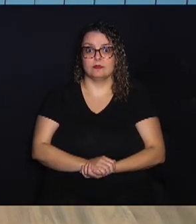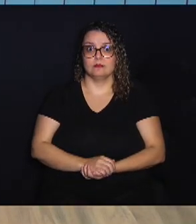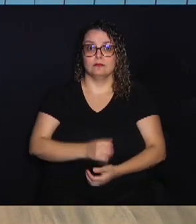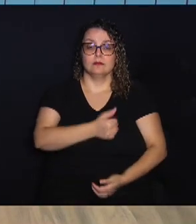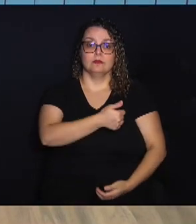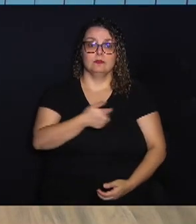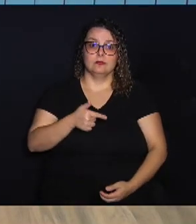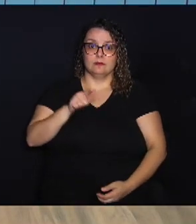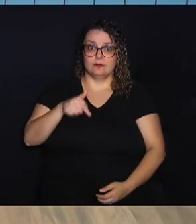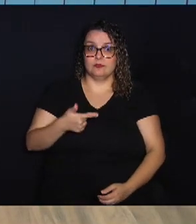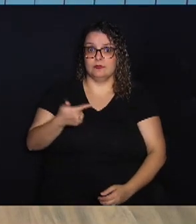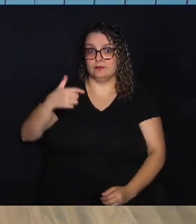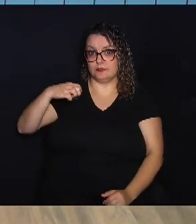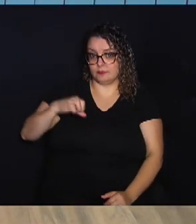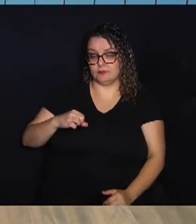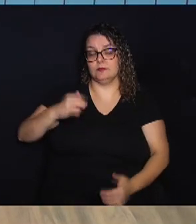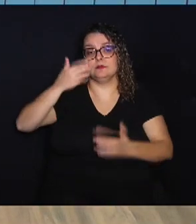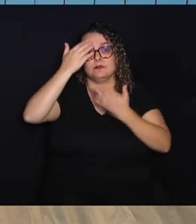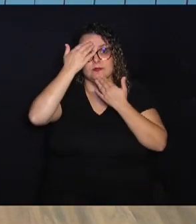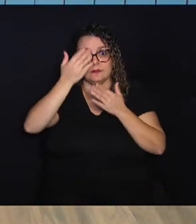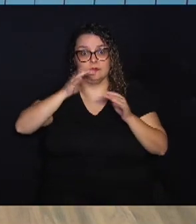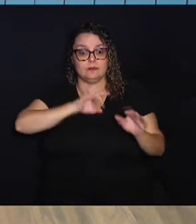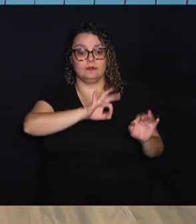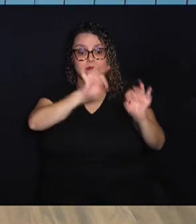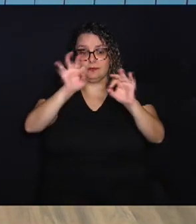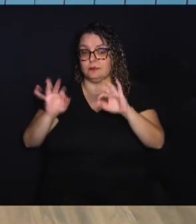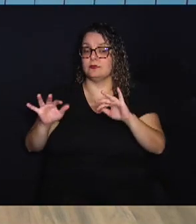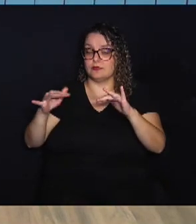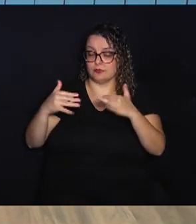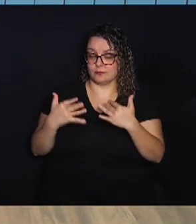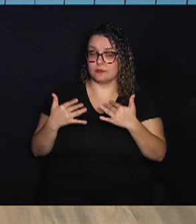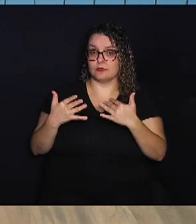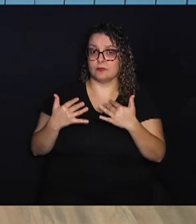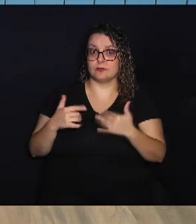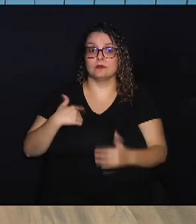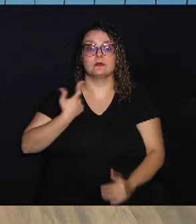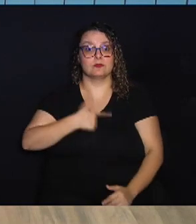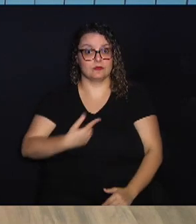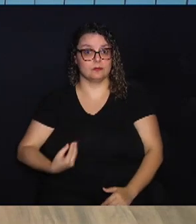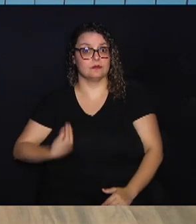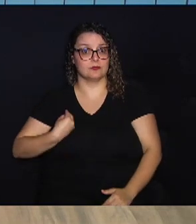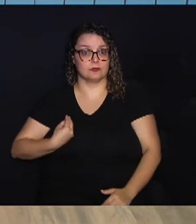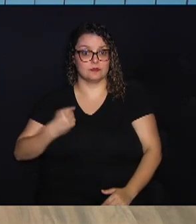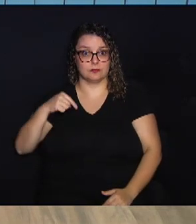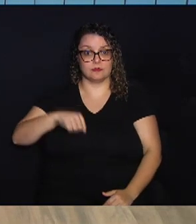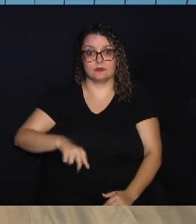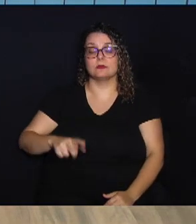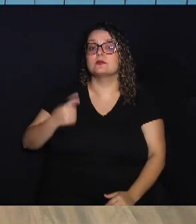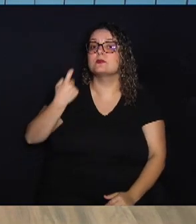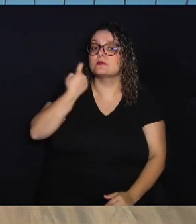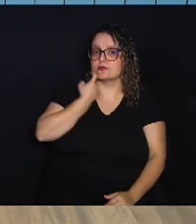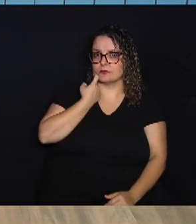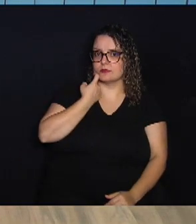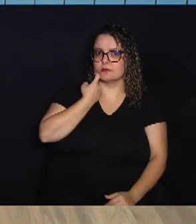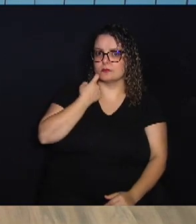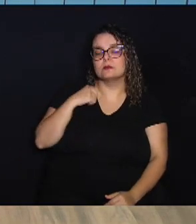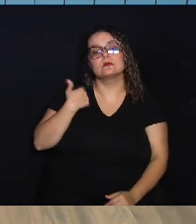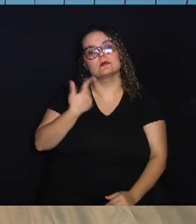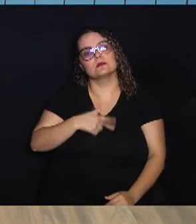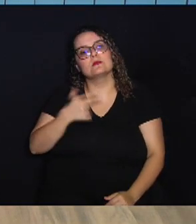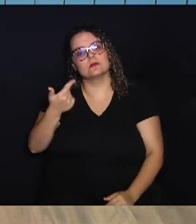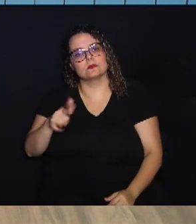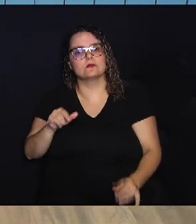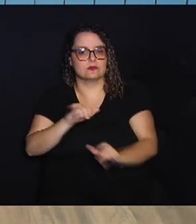12:00 mais 29 minutos. Muito obrigado pela sua companhia, pela sua audiência. Estamos ao vivo nesta sexta-feira. A gente segue aqui com